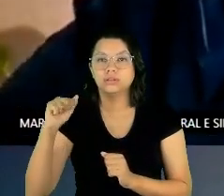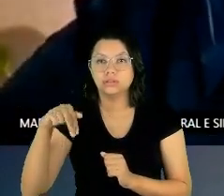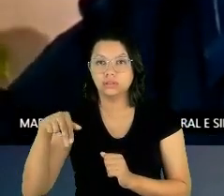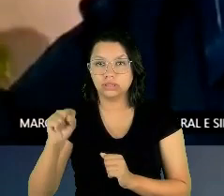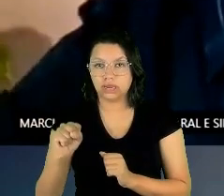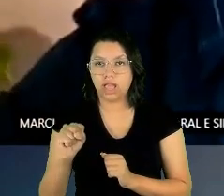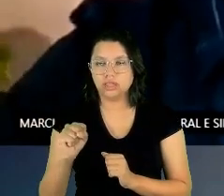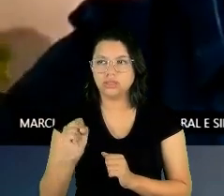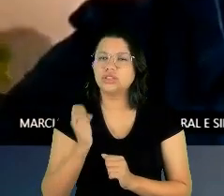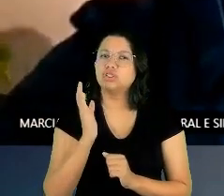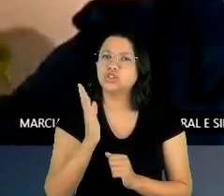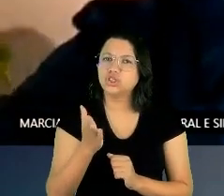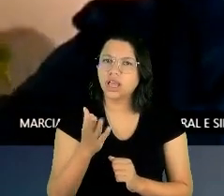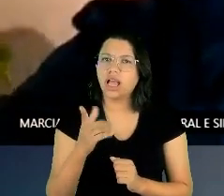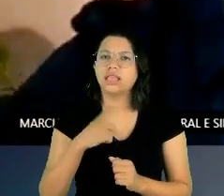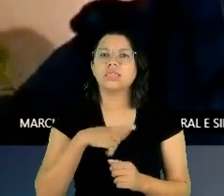transgênero.